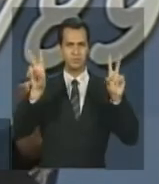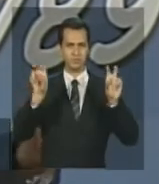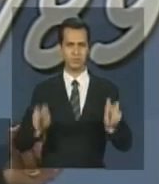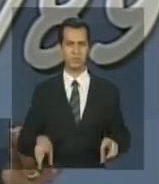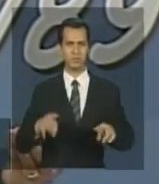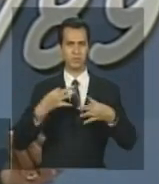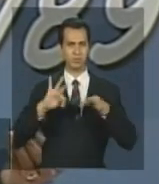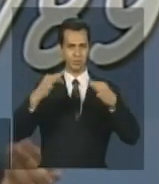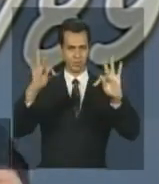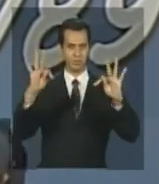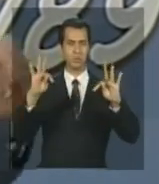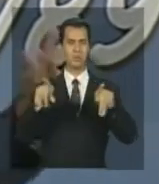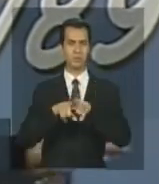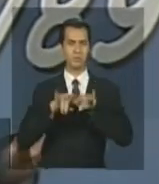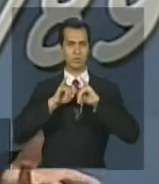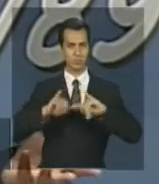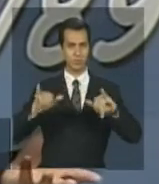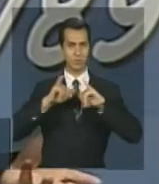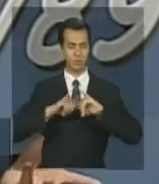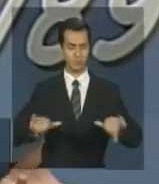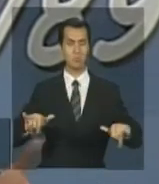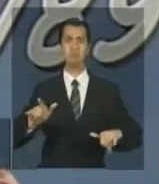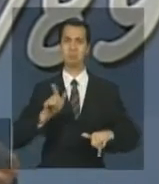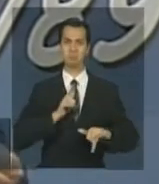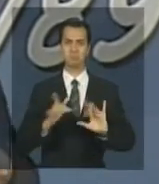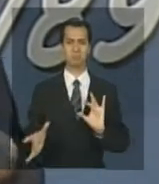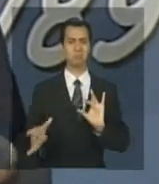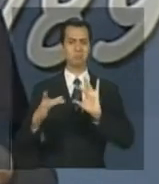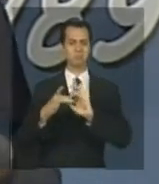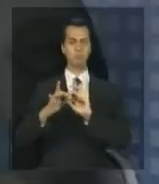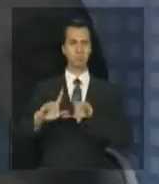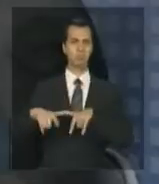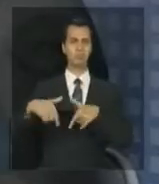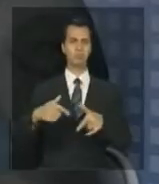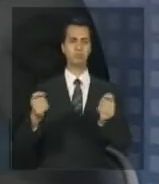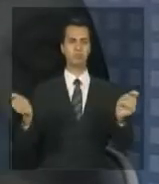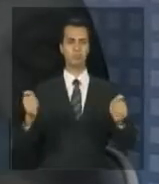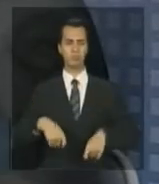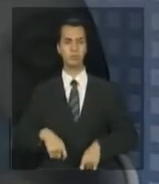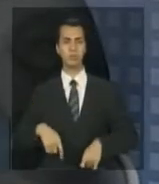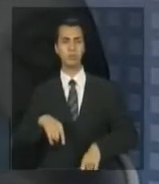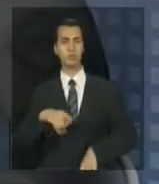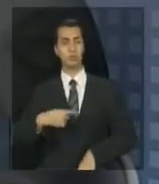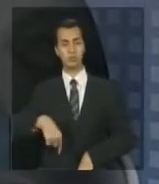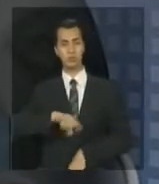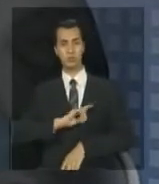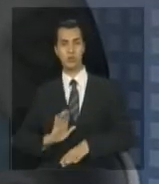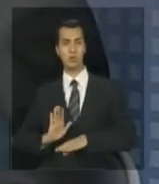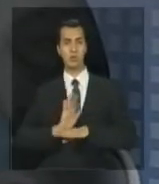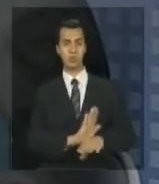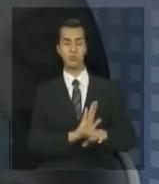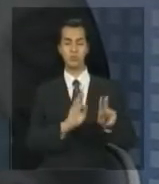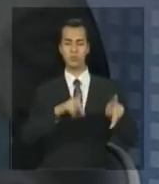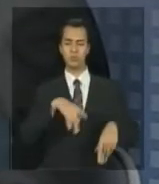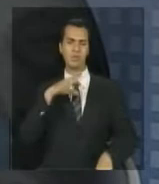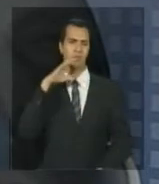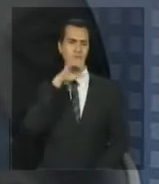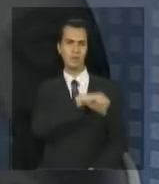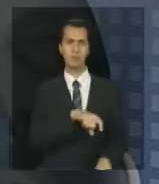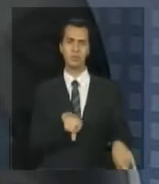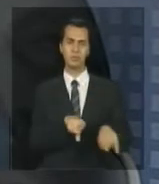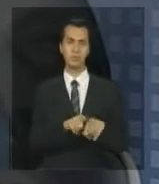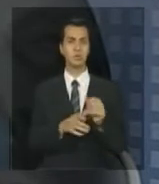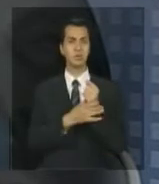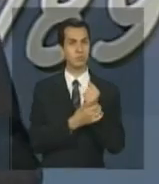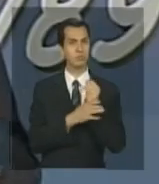informação do banco Foi desafiada para que a gente pudesse oferecer essa resposta e oferecer com segurança